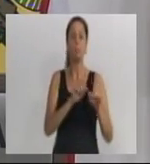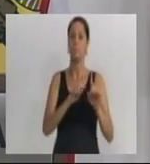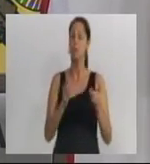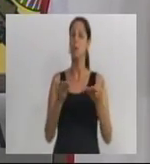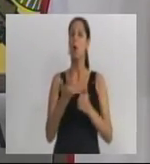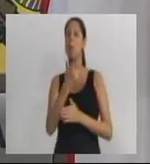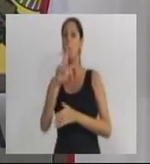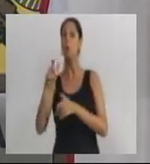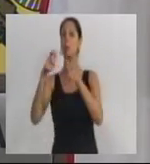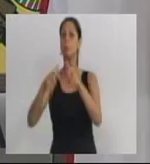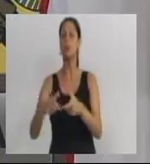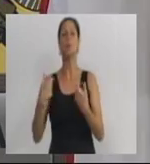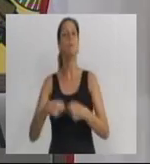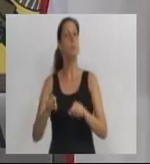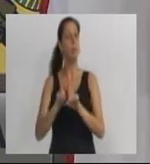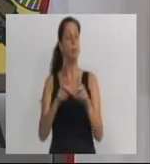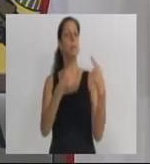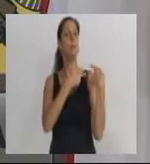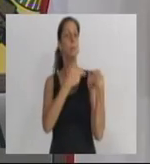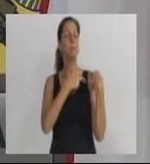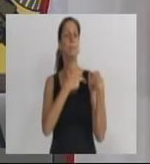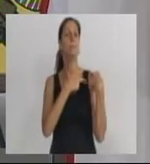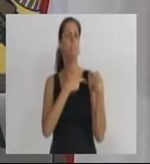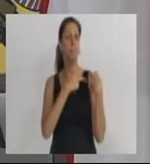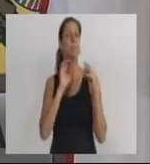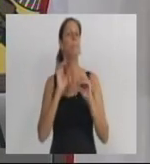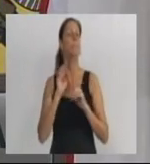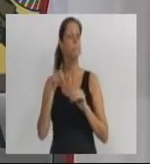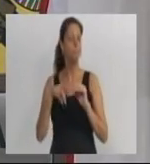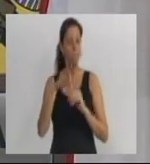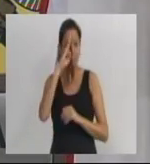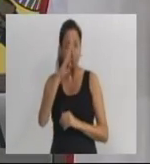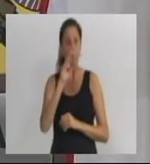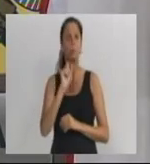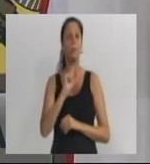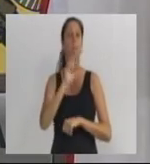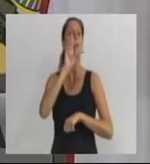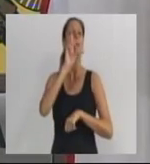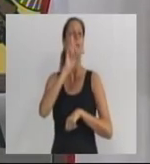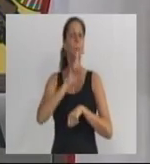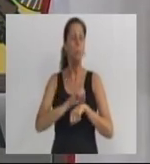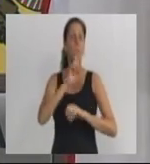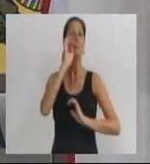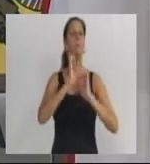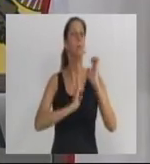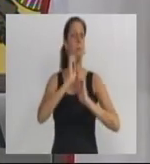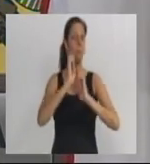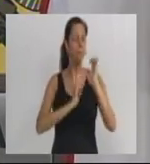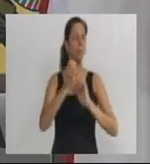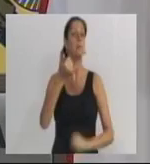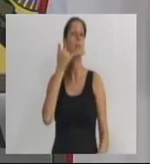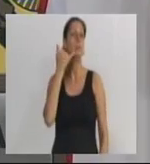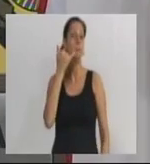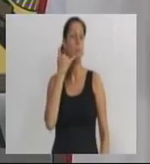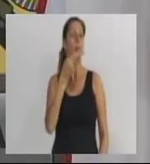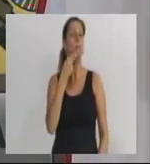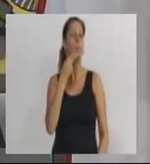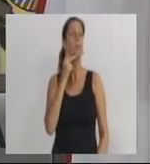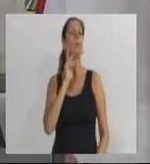fazerem a sua parte, especialmente as operadoras, que se comprometeram a encaminhar para a cobertura de 100% no município de Blumenau.